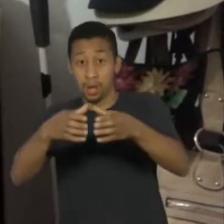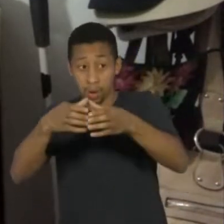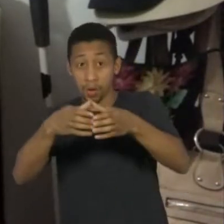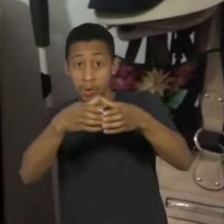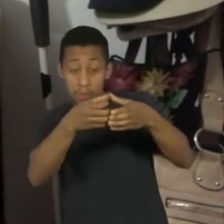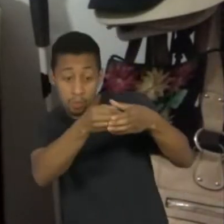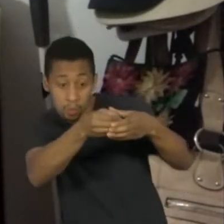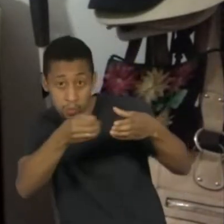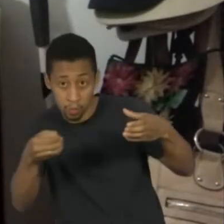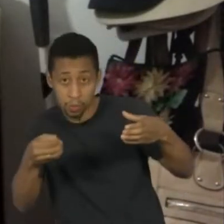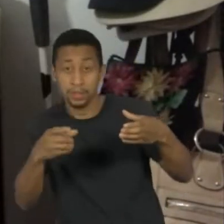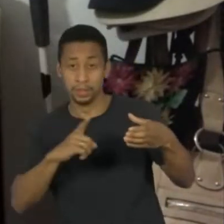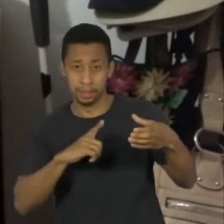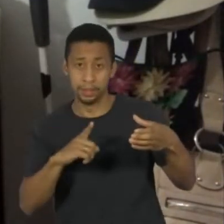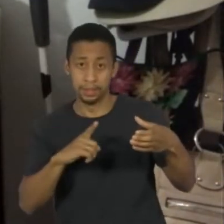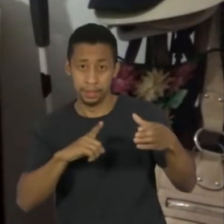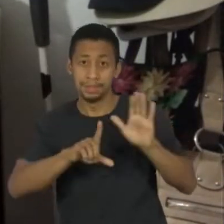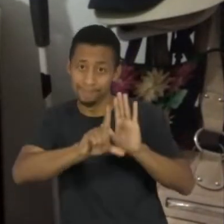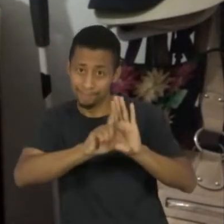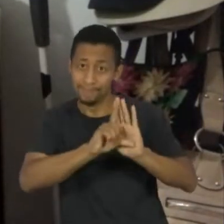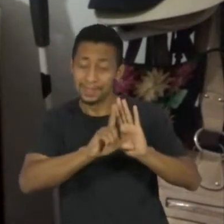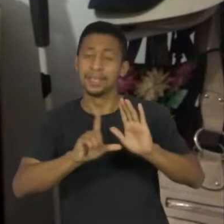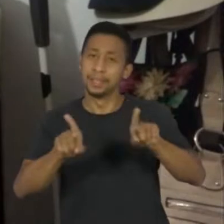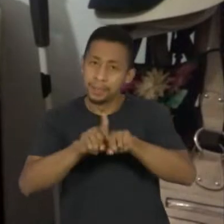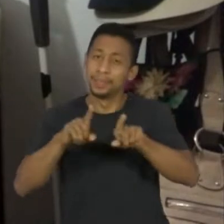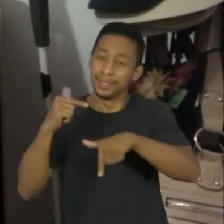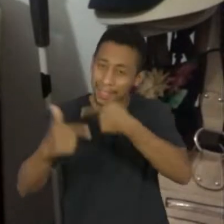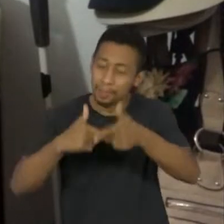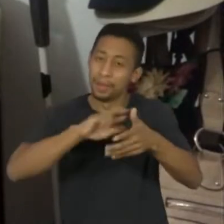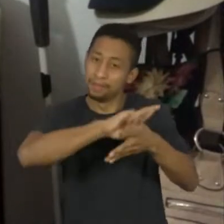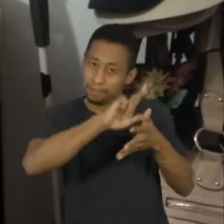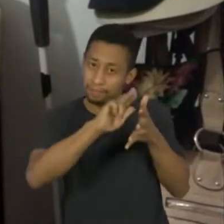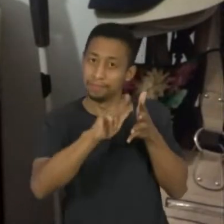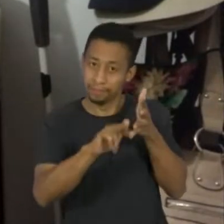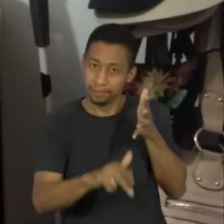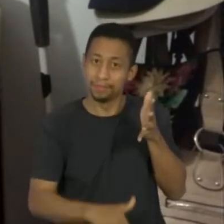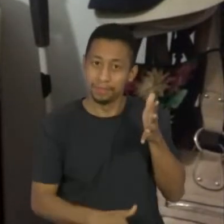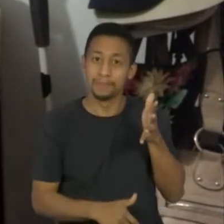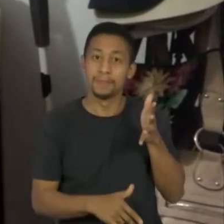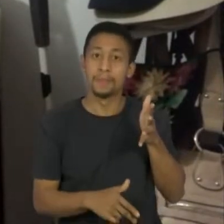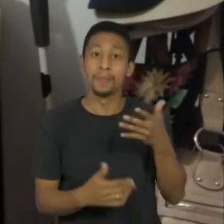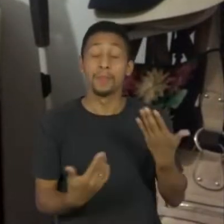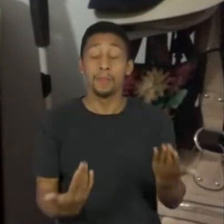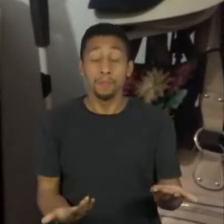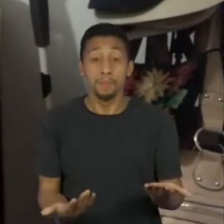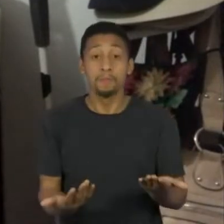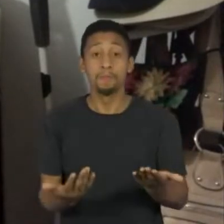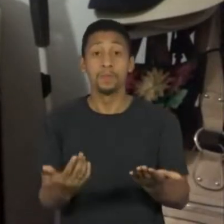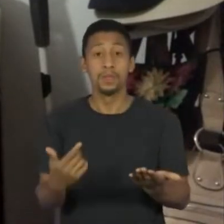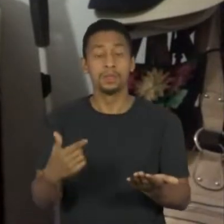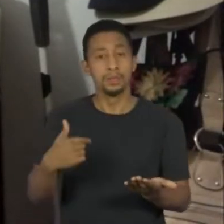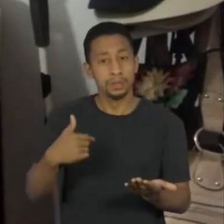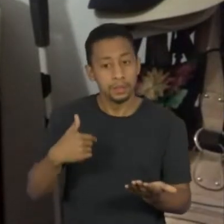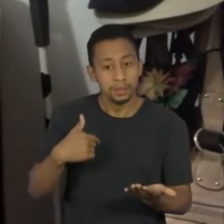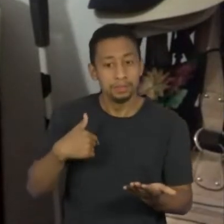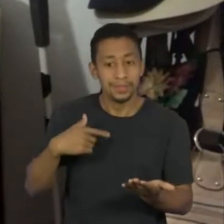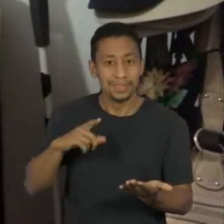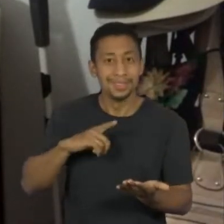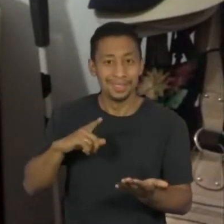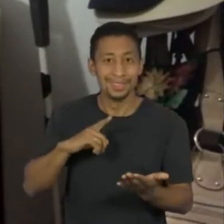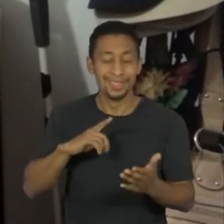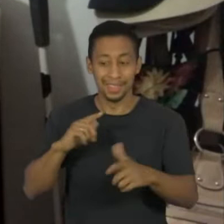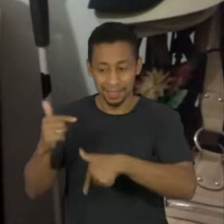alguns ganhos aí relativos à inserção no mercado de trabalho, a gente ainda tem muita gente